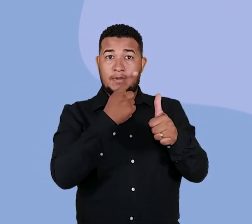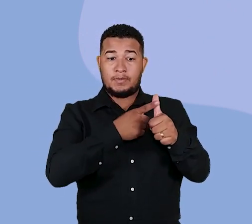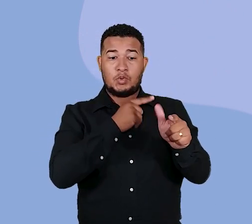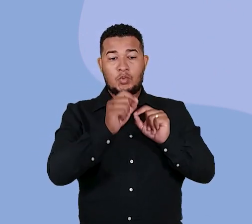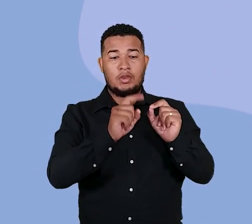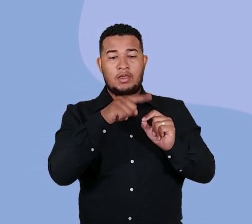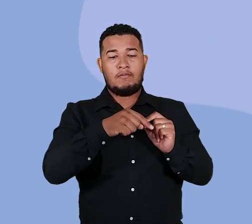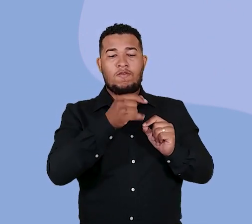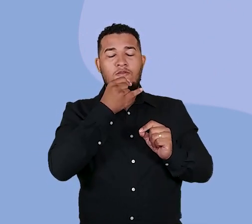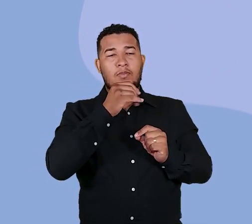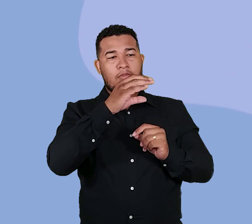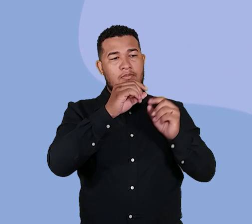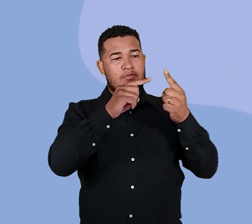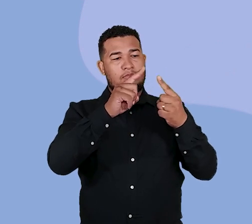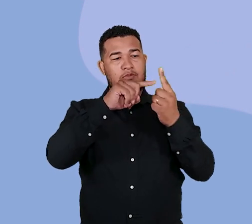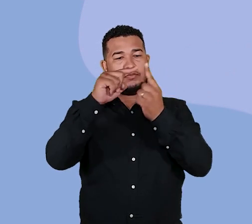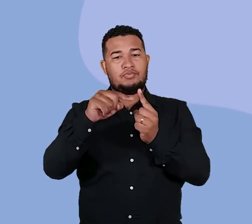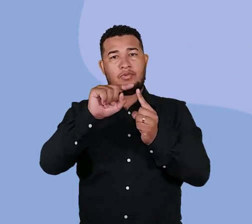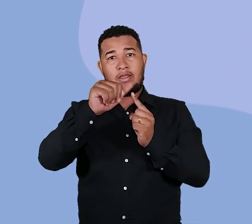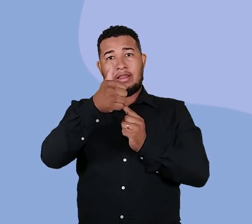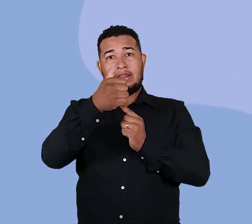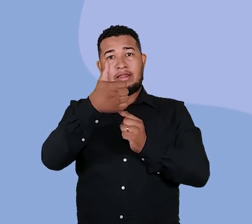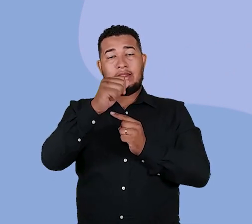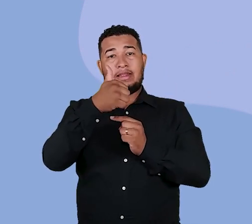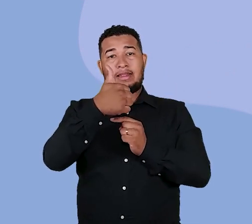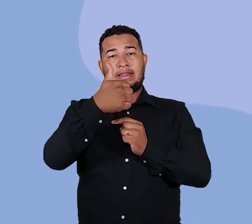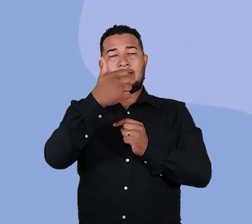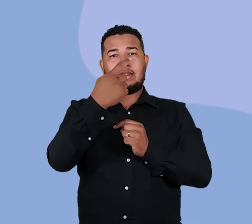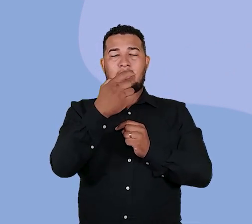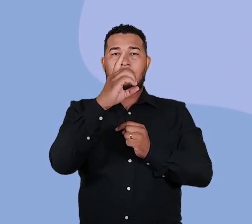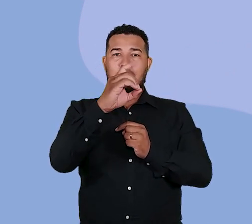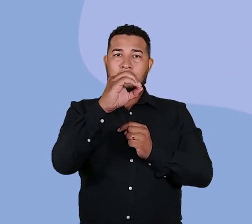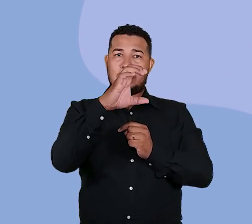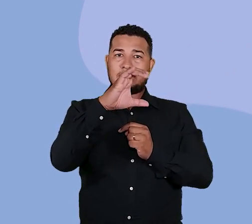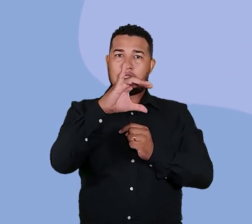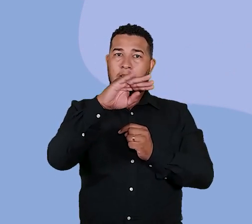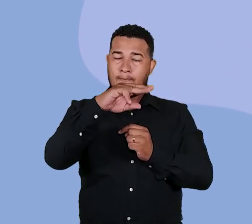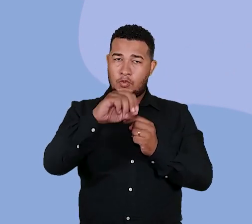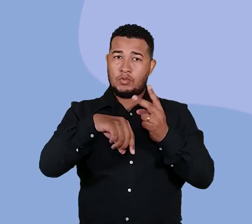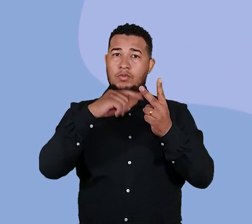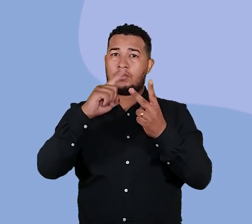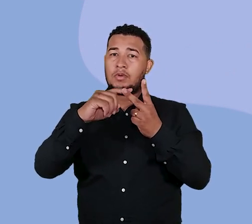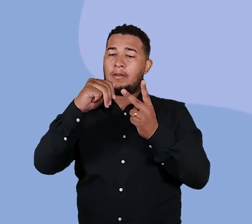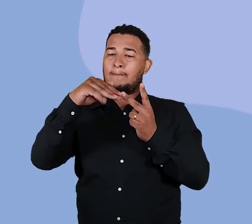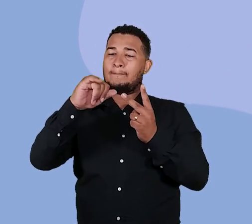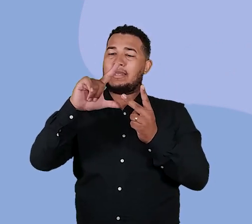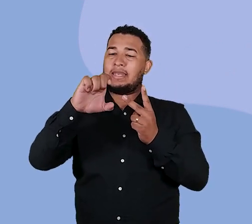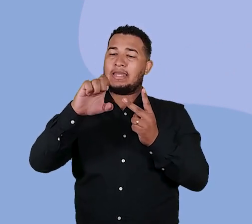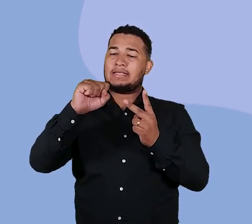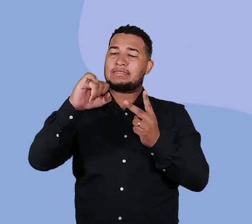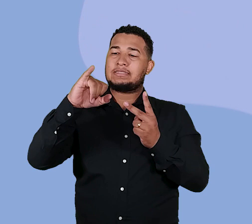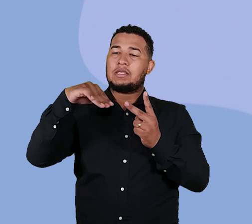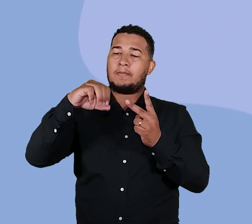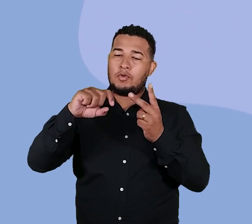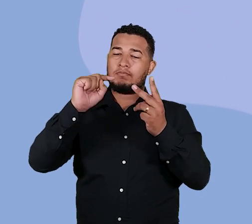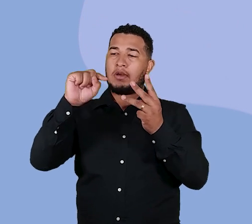os décimos, a segunda, centésimos, milésimos, décimo de milésimos, centésimos de milésimos